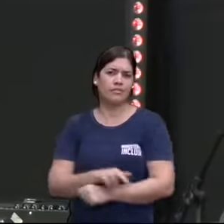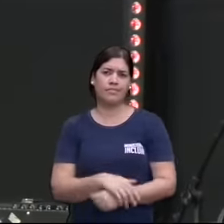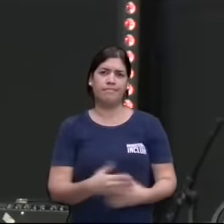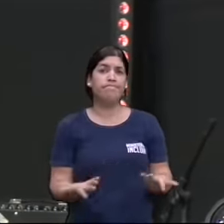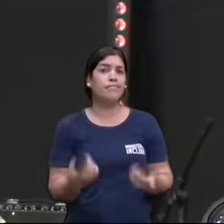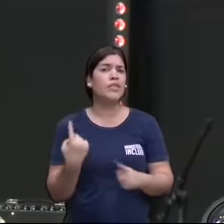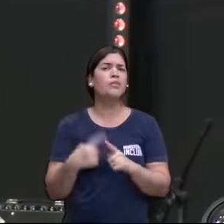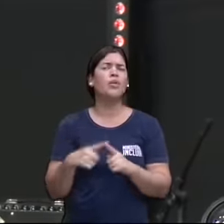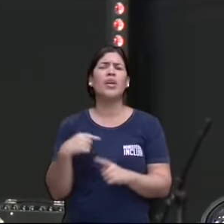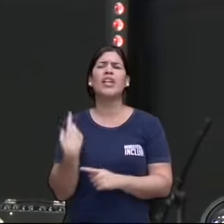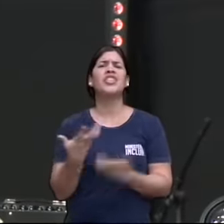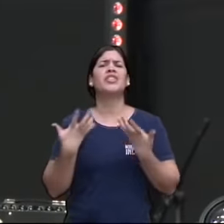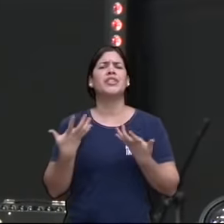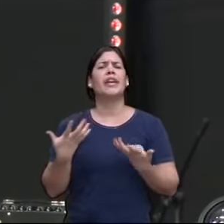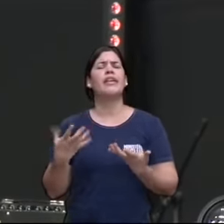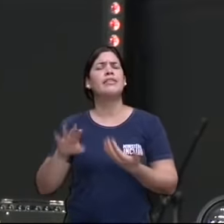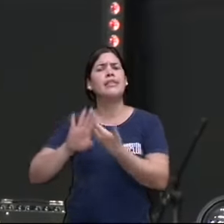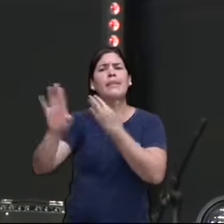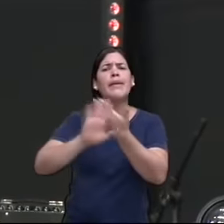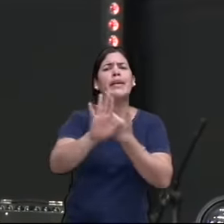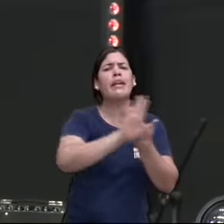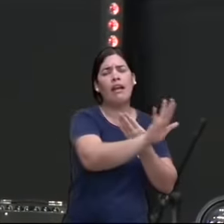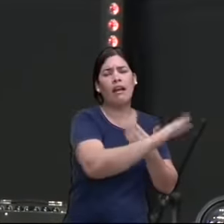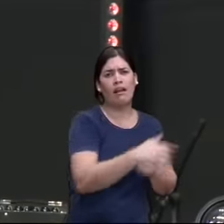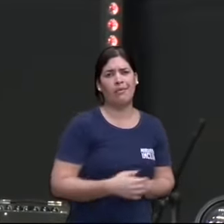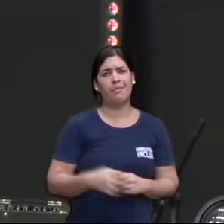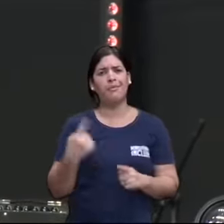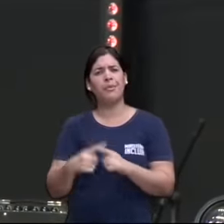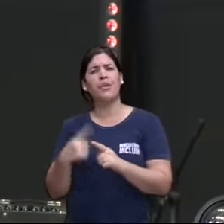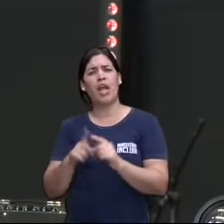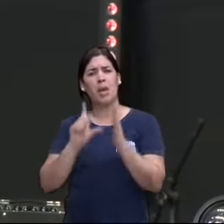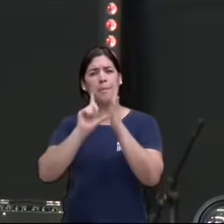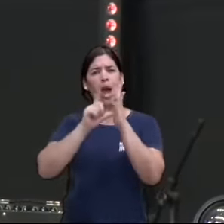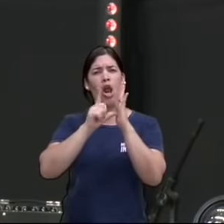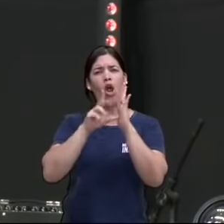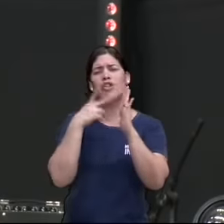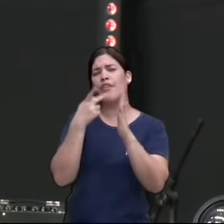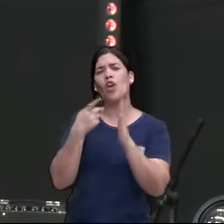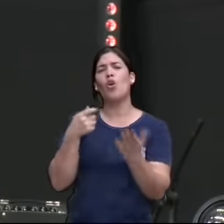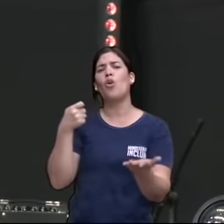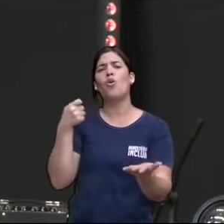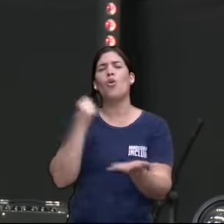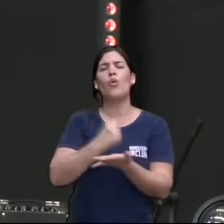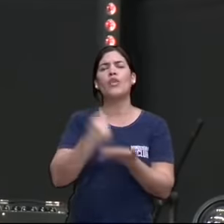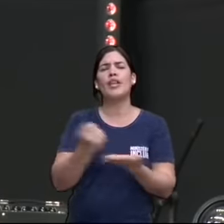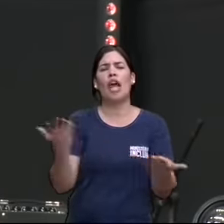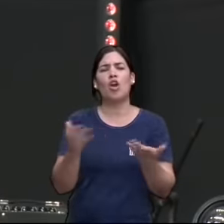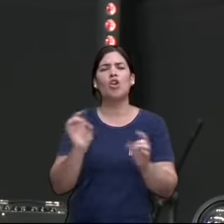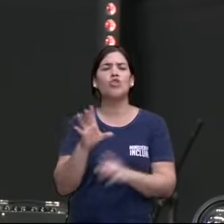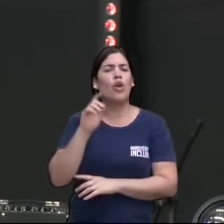Então por que uma rede de loja falou que só vai contratar agora negro?